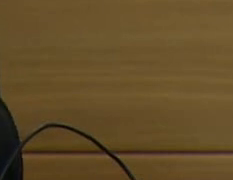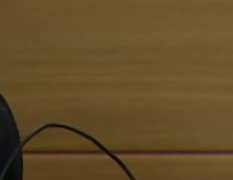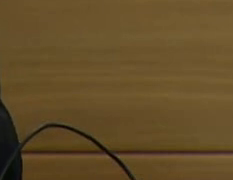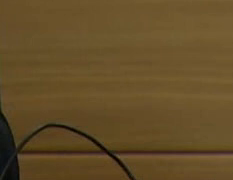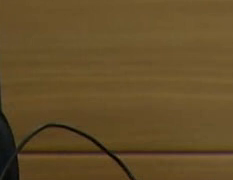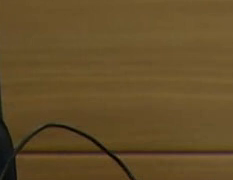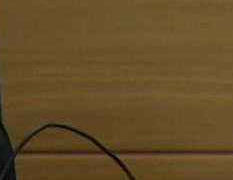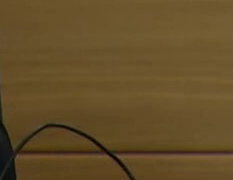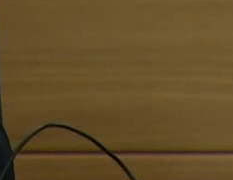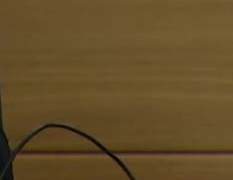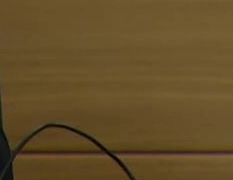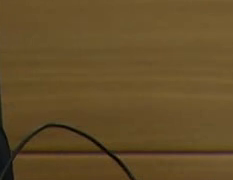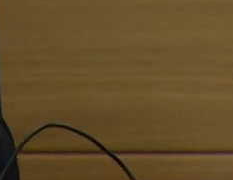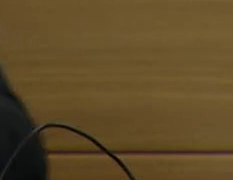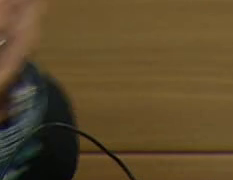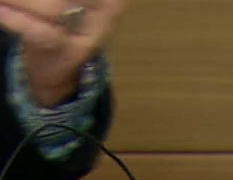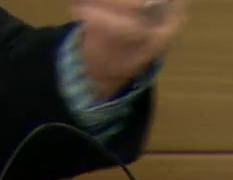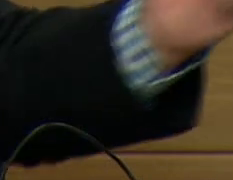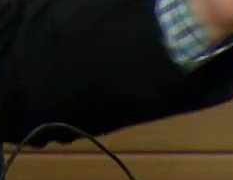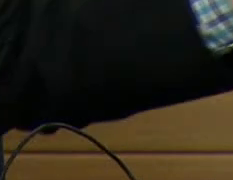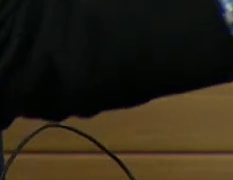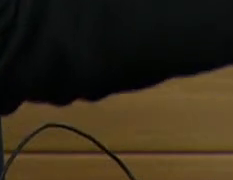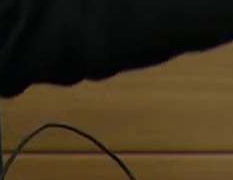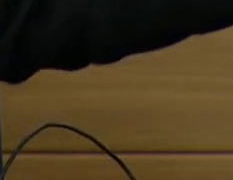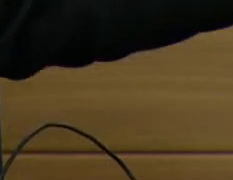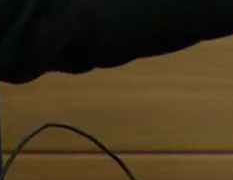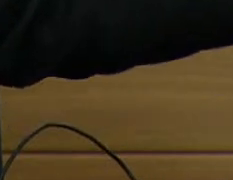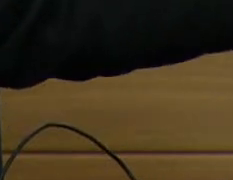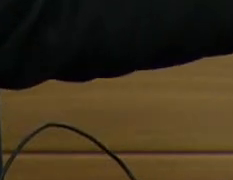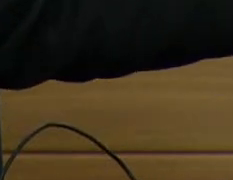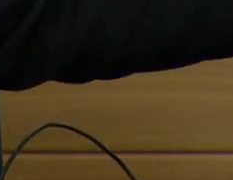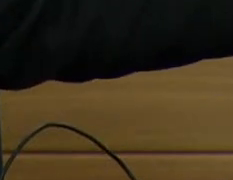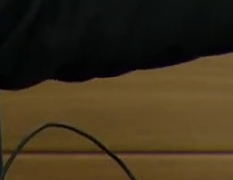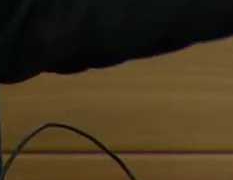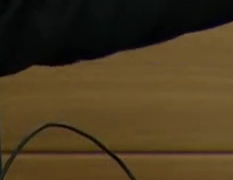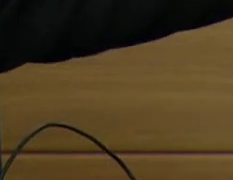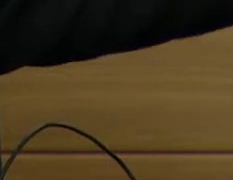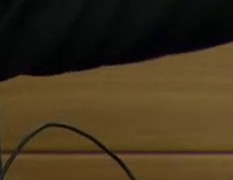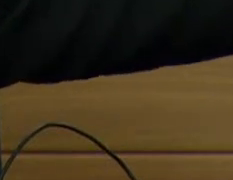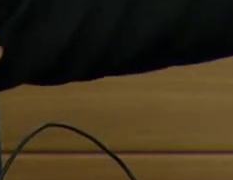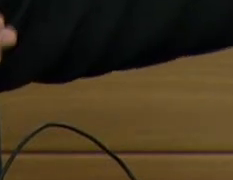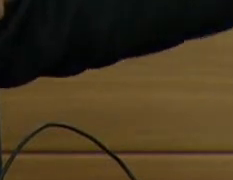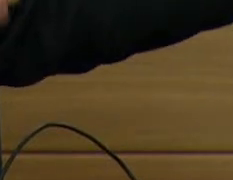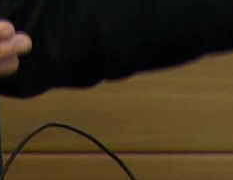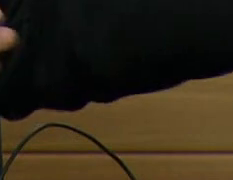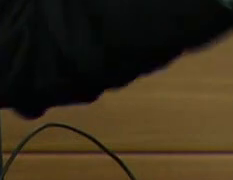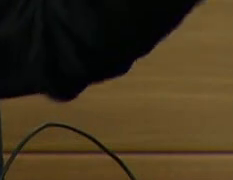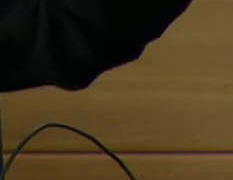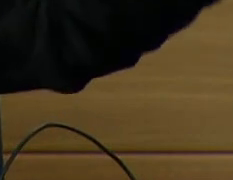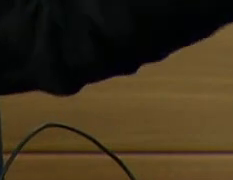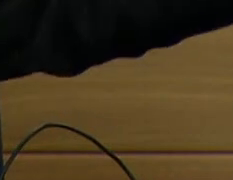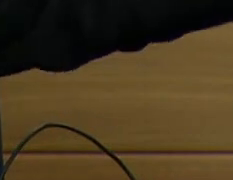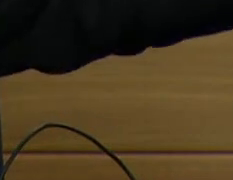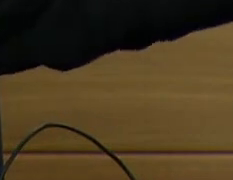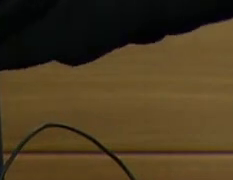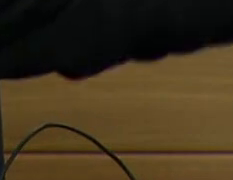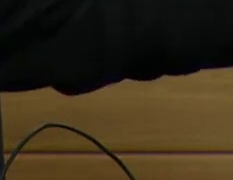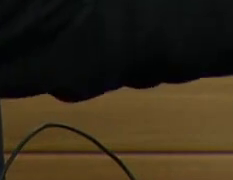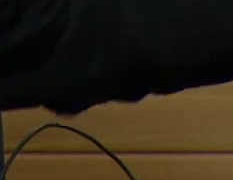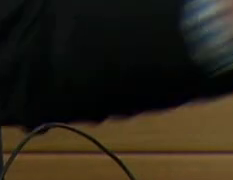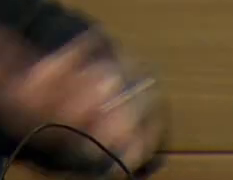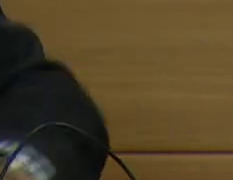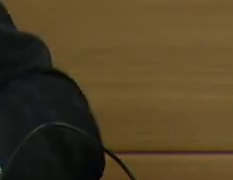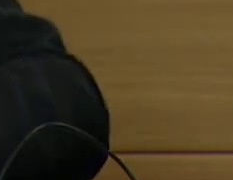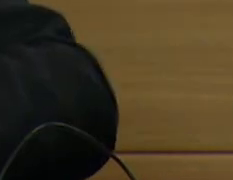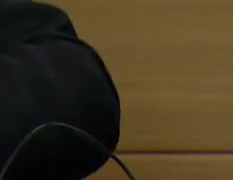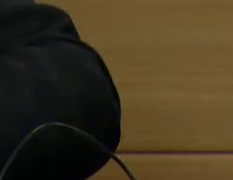e pedir licença para os senhores de até utilizar lá aquela sala de reuniões e vir aqui apresentar para os vereadores, para a comissão da